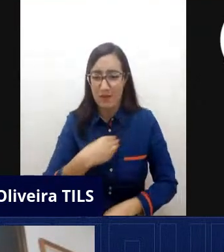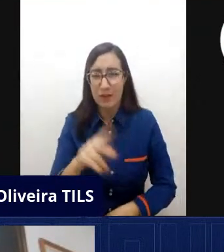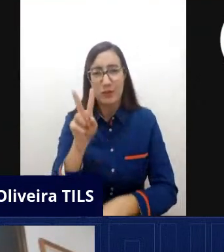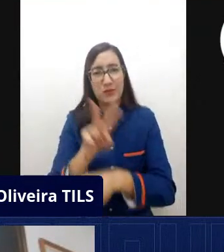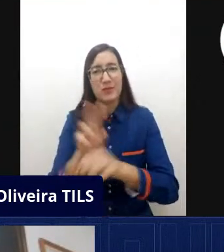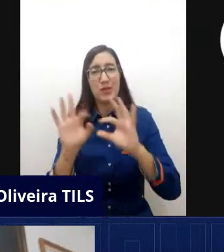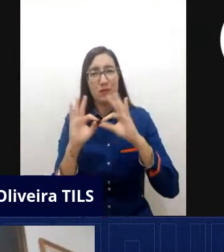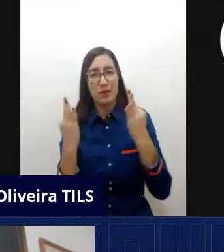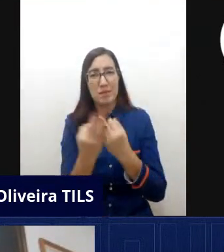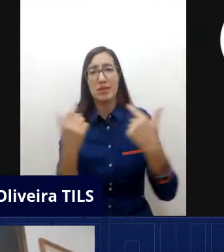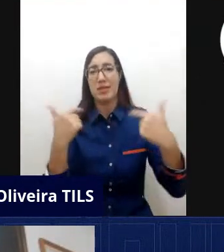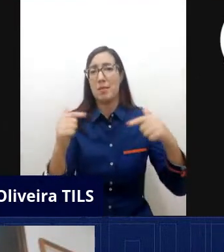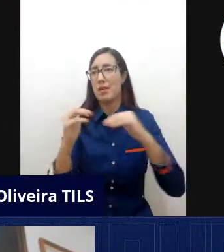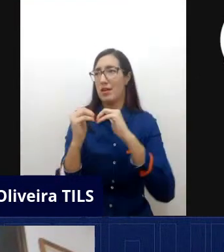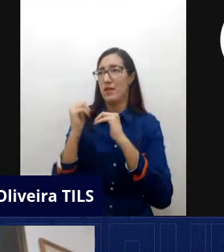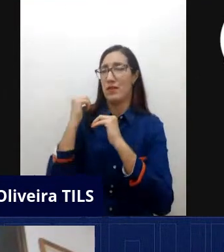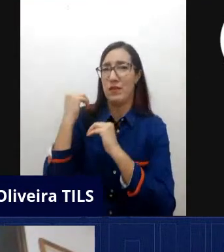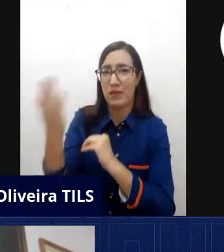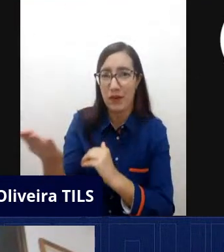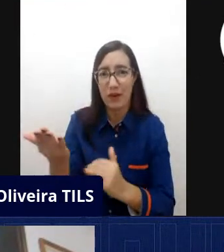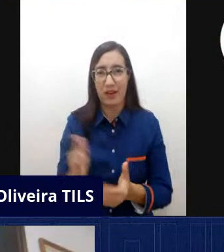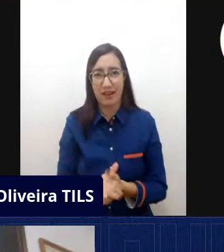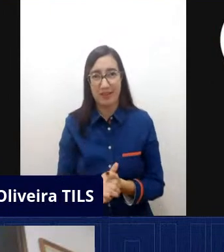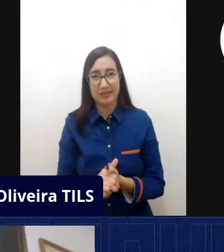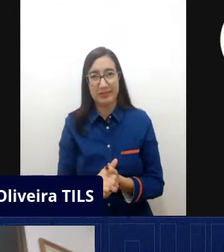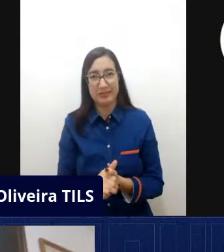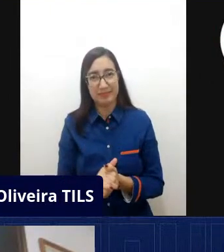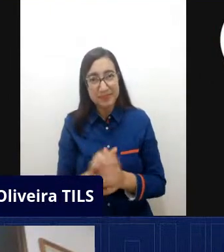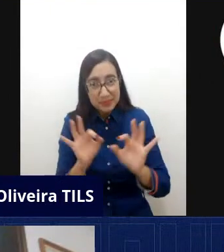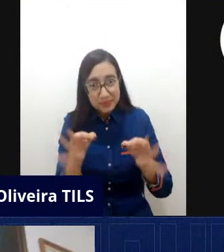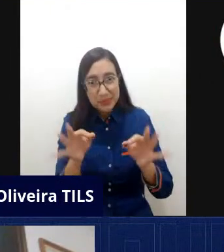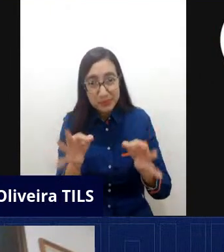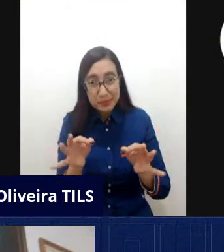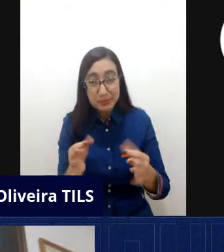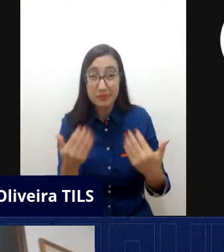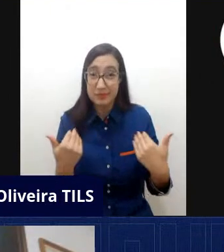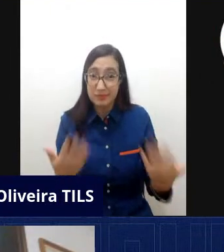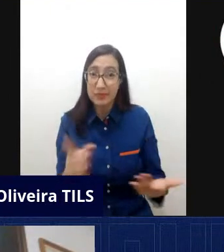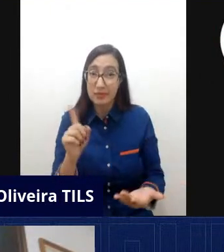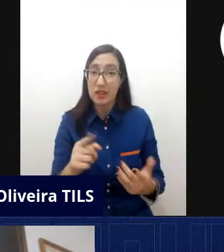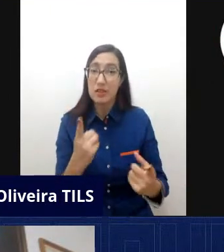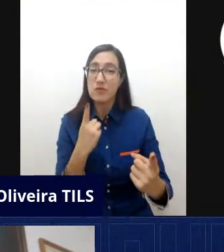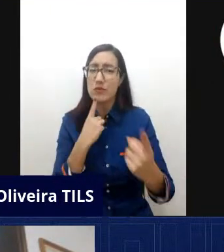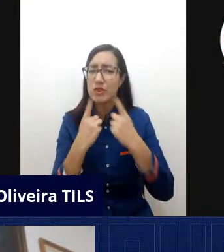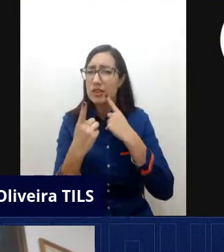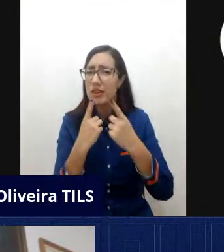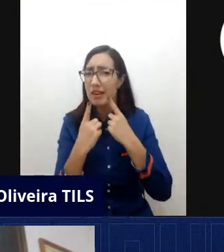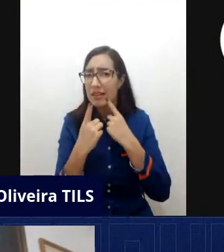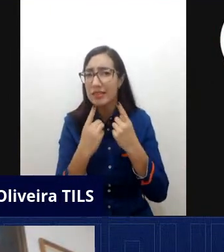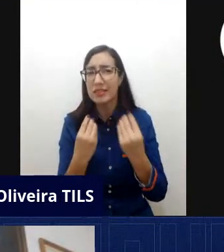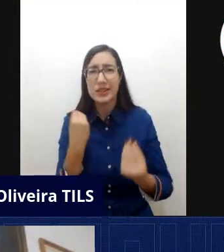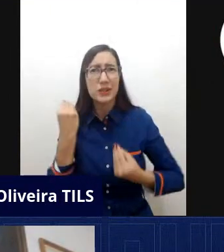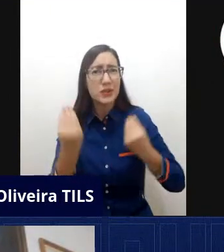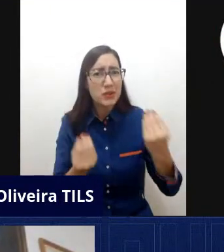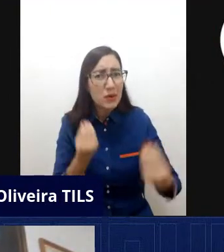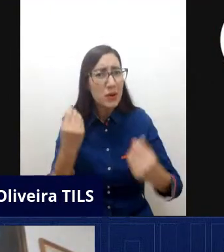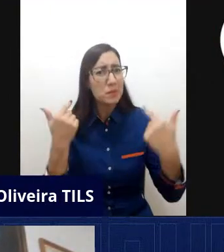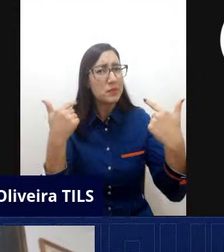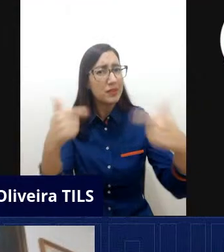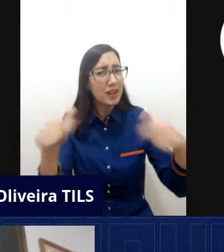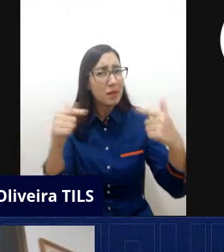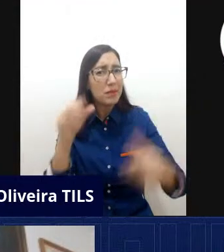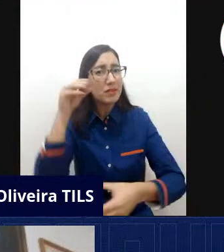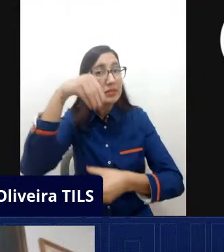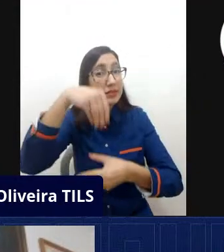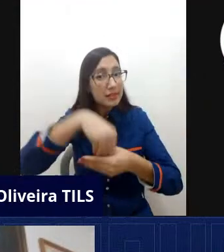quando ela foi criada para a gente poder fazer um diálogo de como que o trabalho doméstico, quando ele